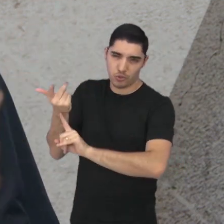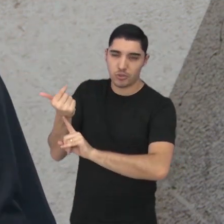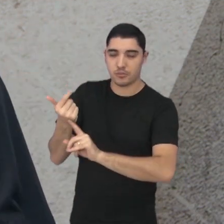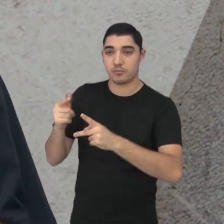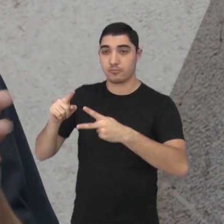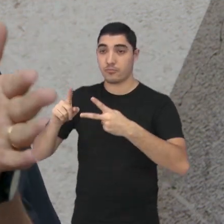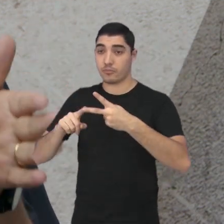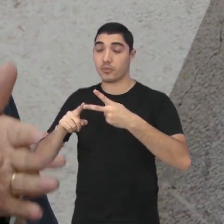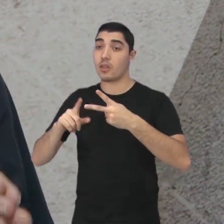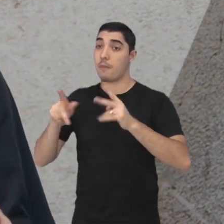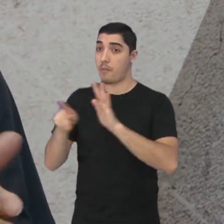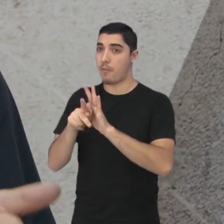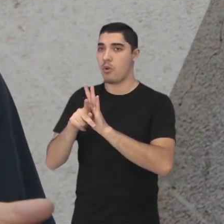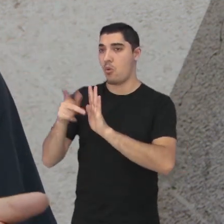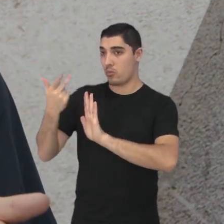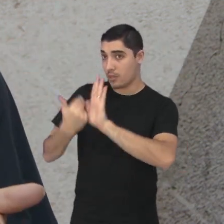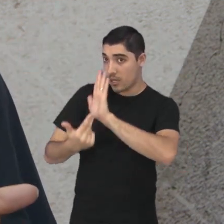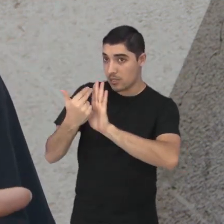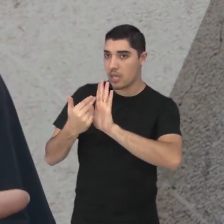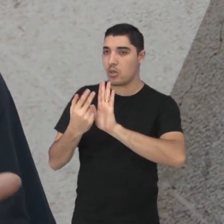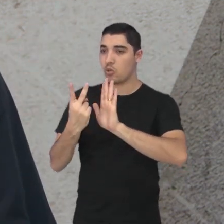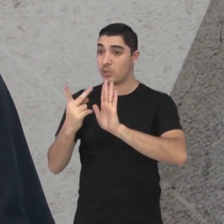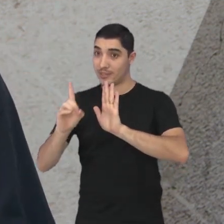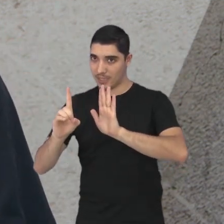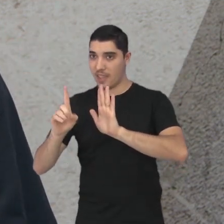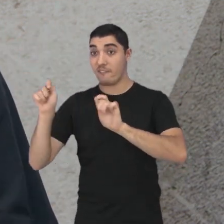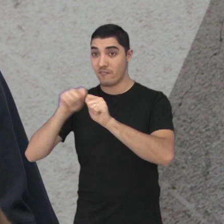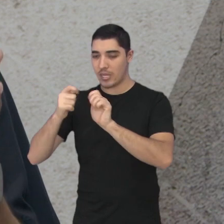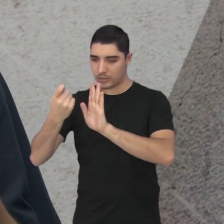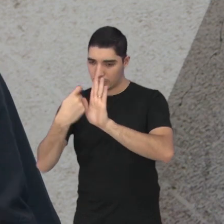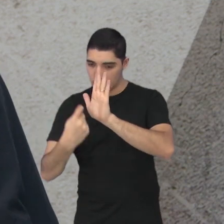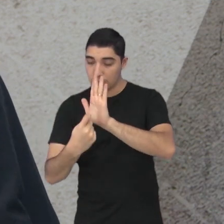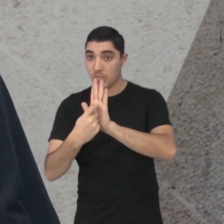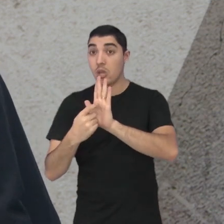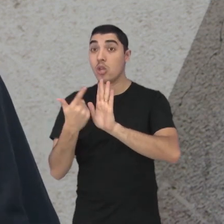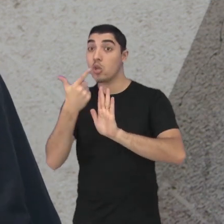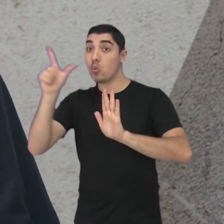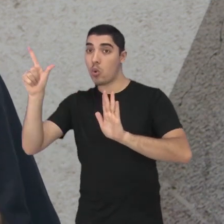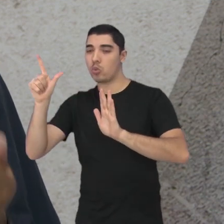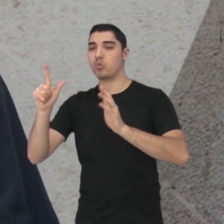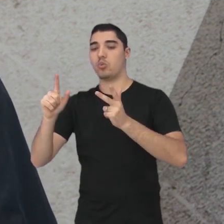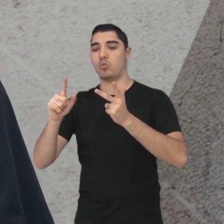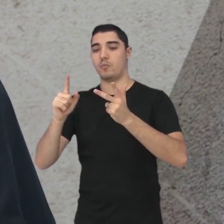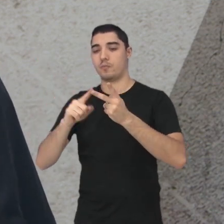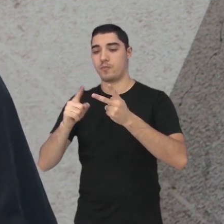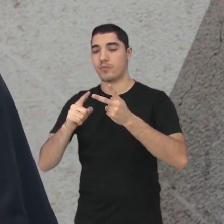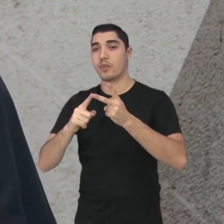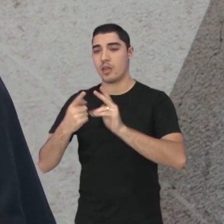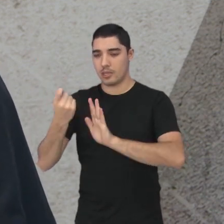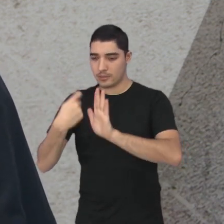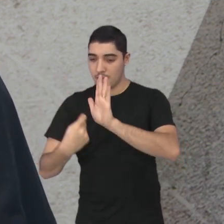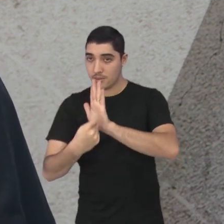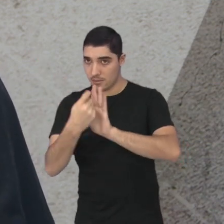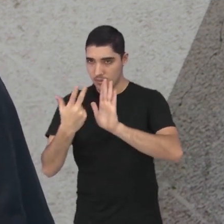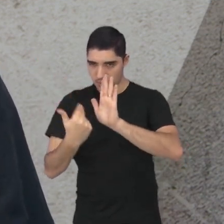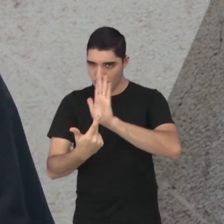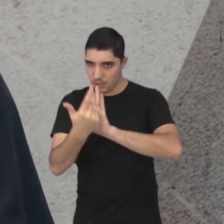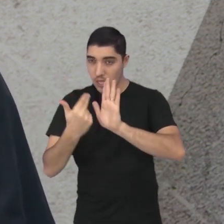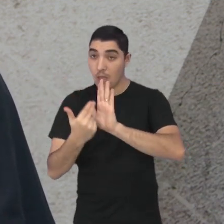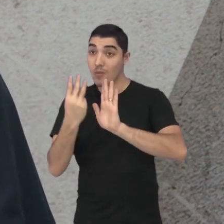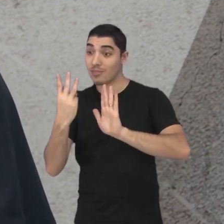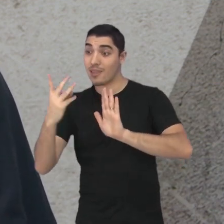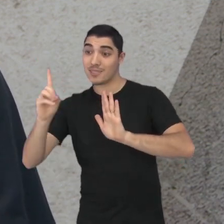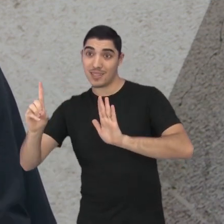divisão. Nós temos o artista 2D, que é o artista que ilustra, e nós temos o artista 3D, que é o que trabalha com modelagem. Então ele faz desde